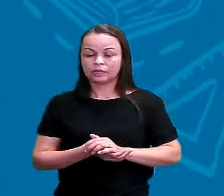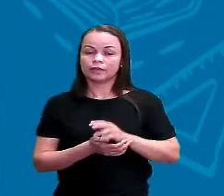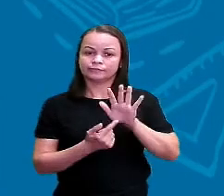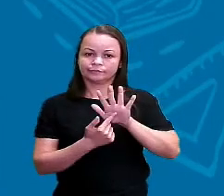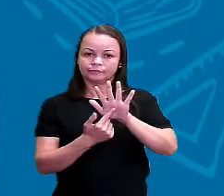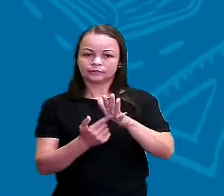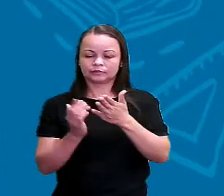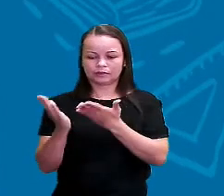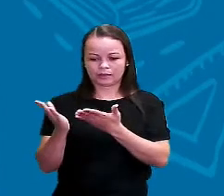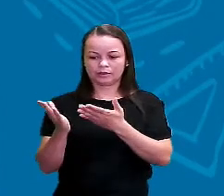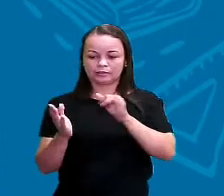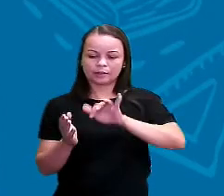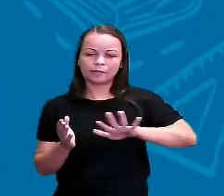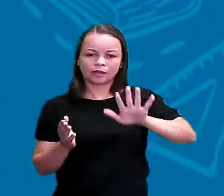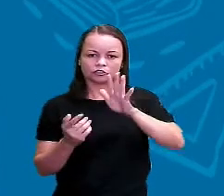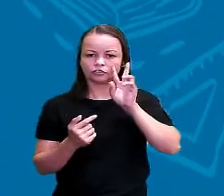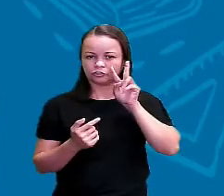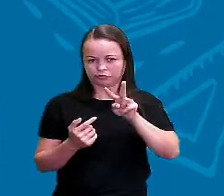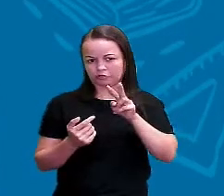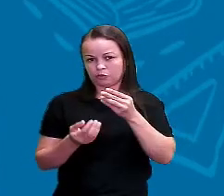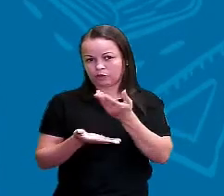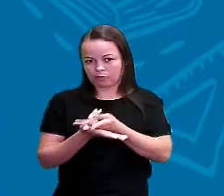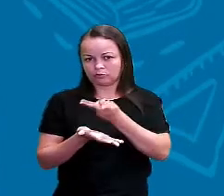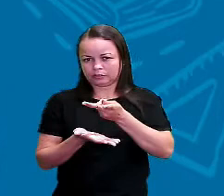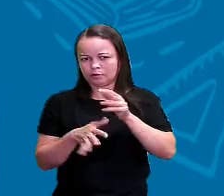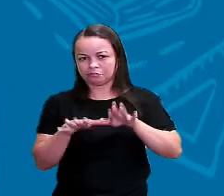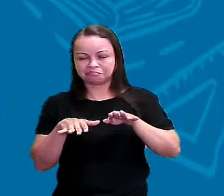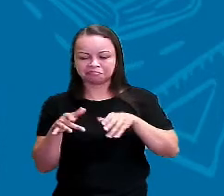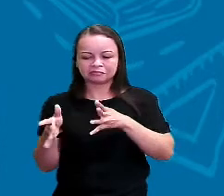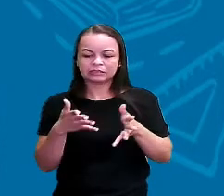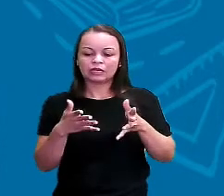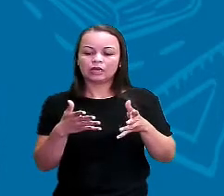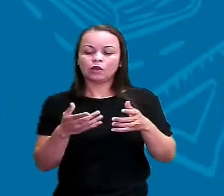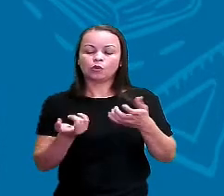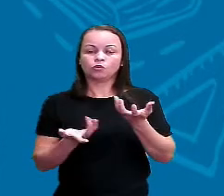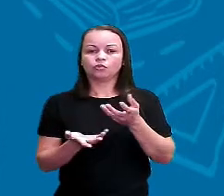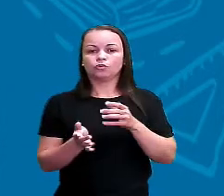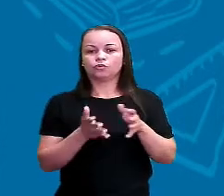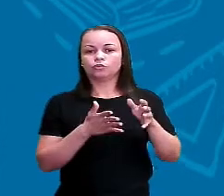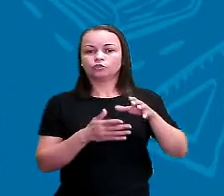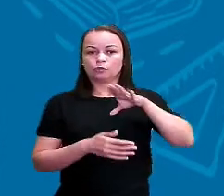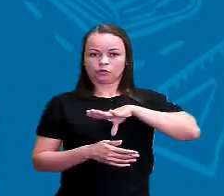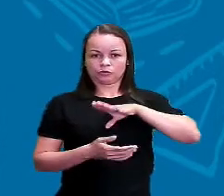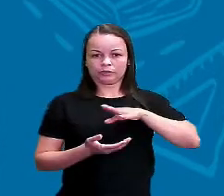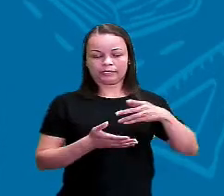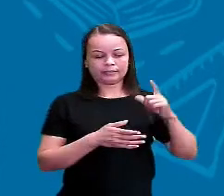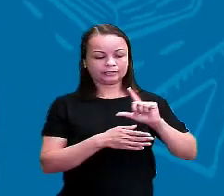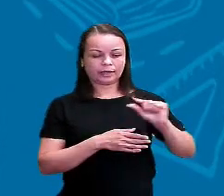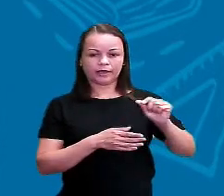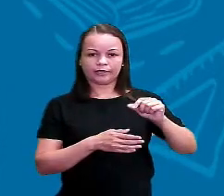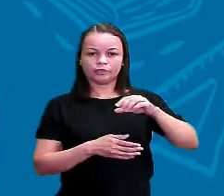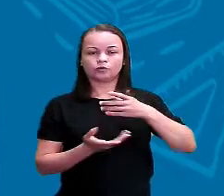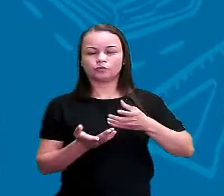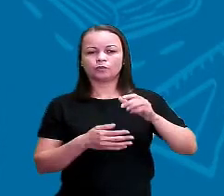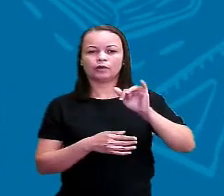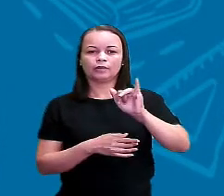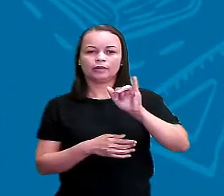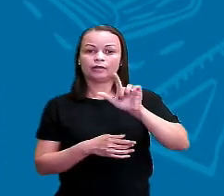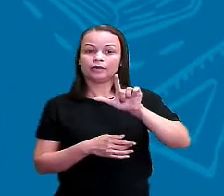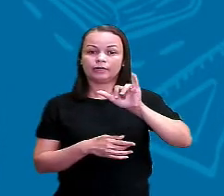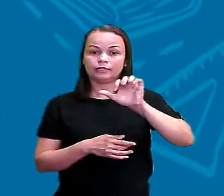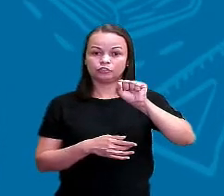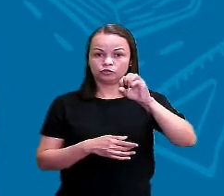ver mais ou menos o que aconteceu. Os portugueses saíram de Lisboa no dia 9 de março de 1500,